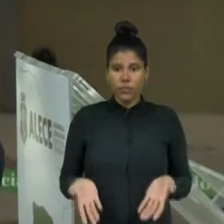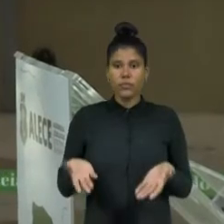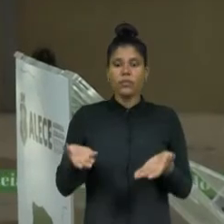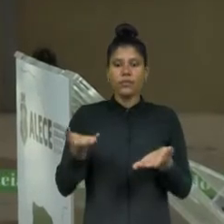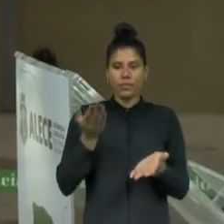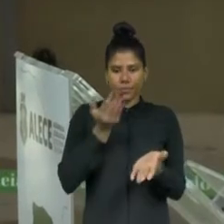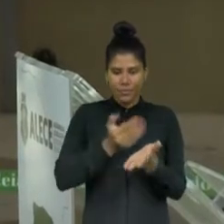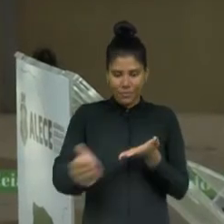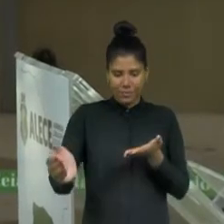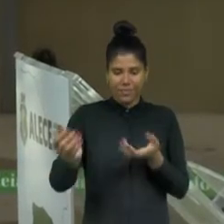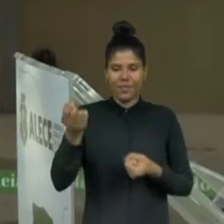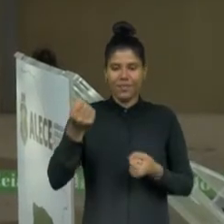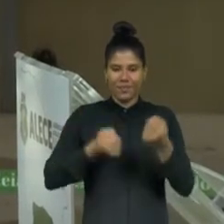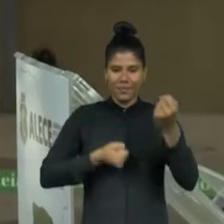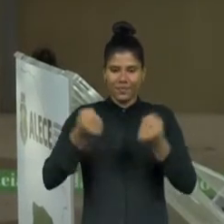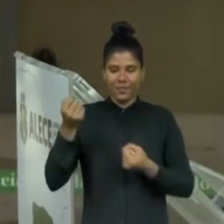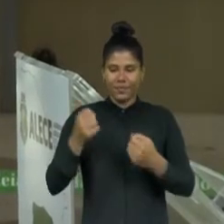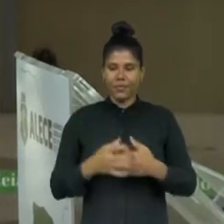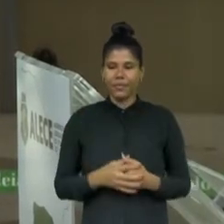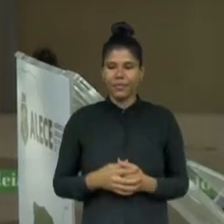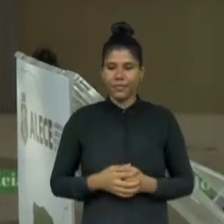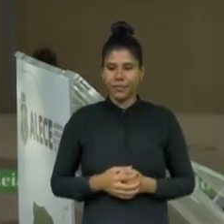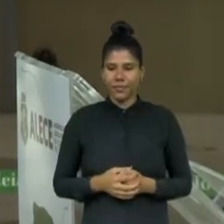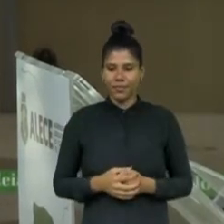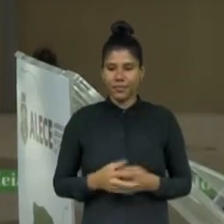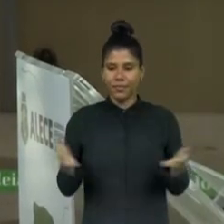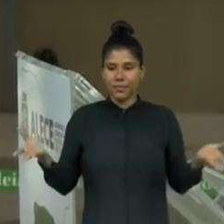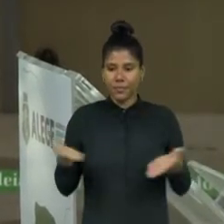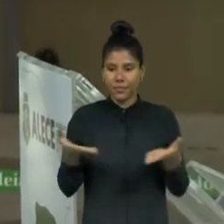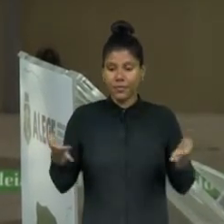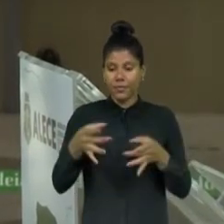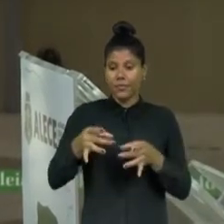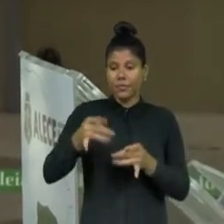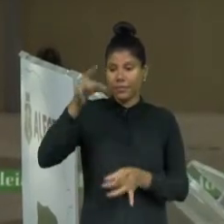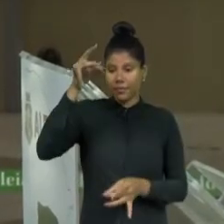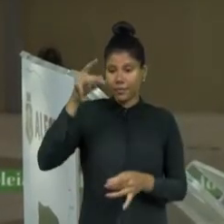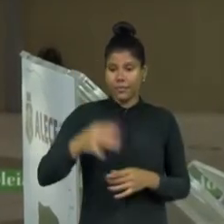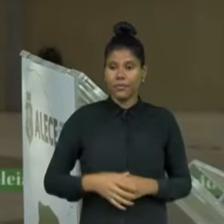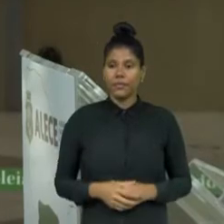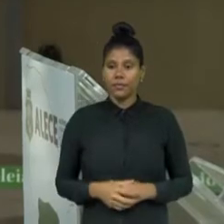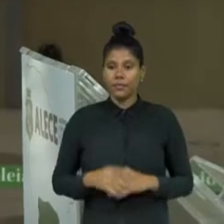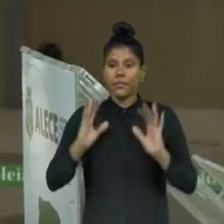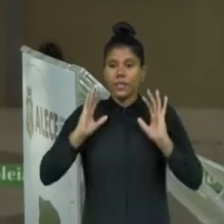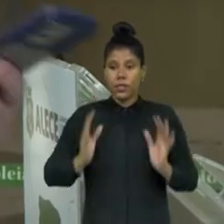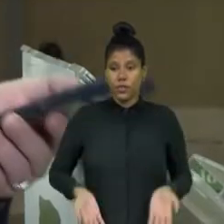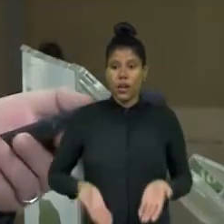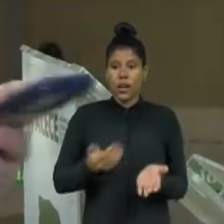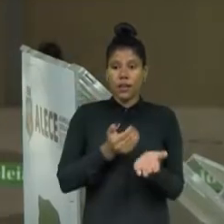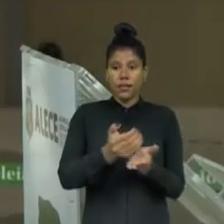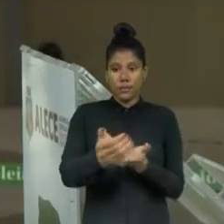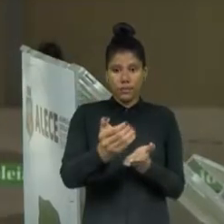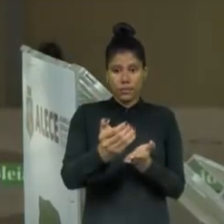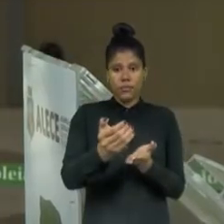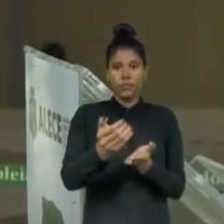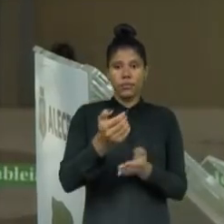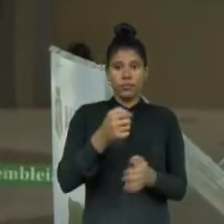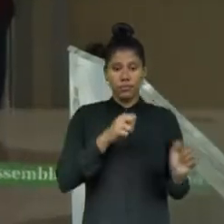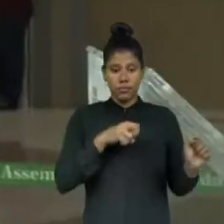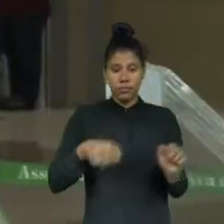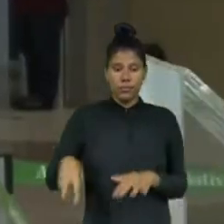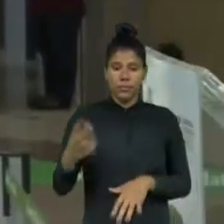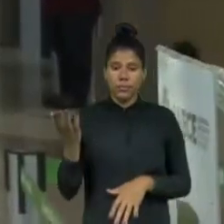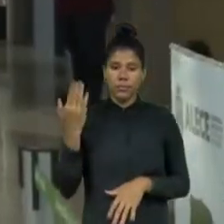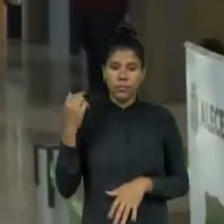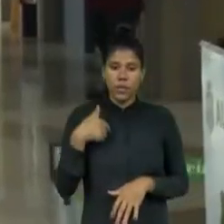detalhes de por onde passa, né, o caminhão esta semana, porque ele já começou a trabalhar desde a semana passada. Eu estou aqui com o